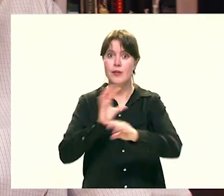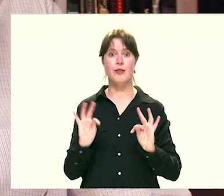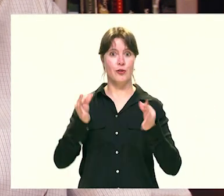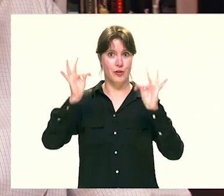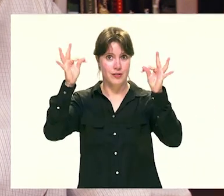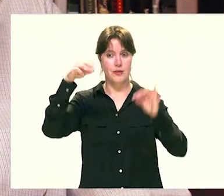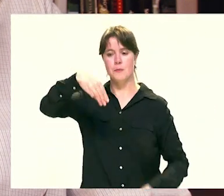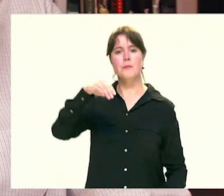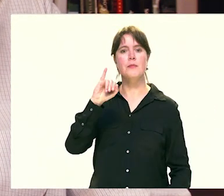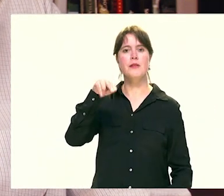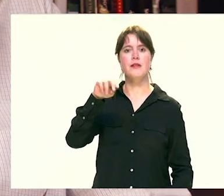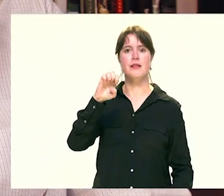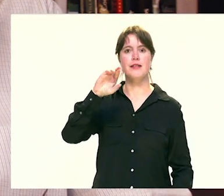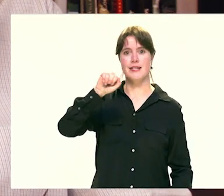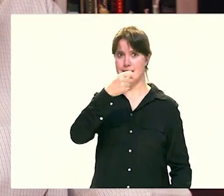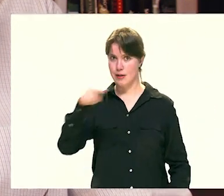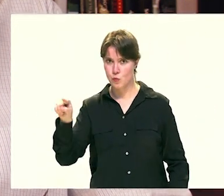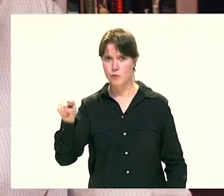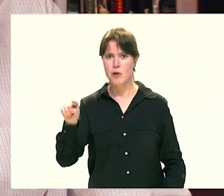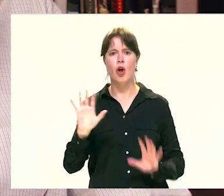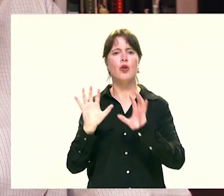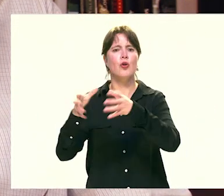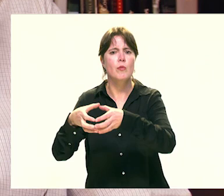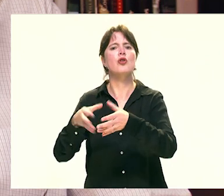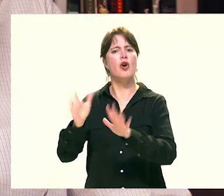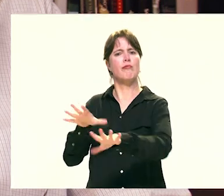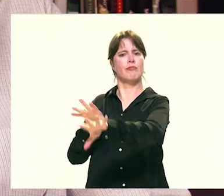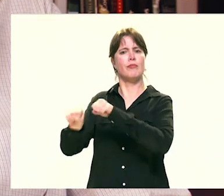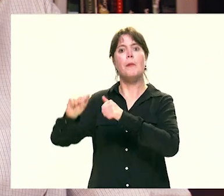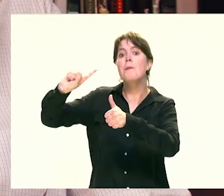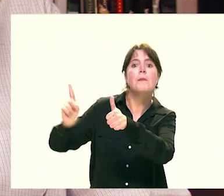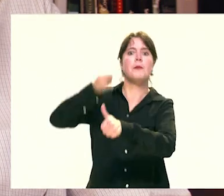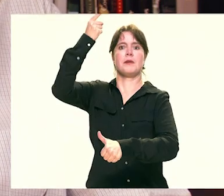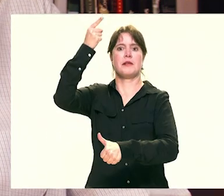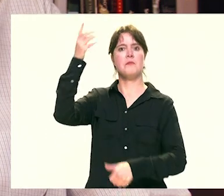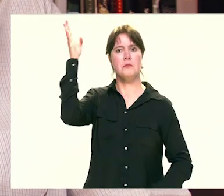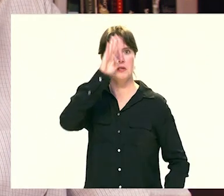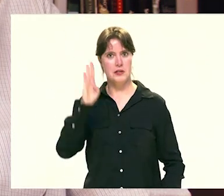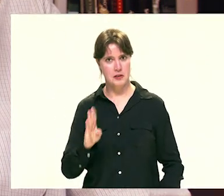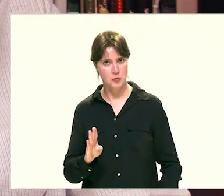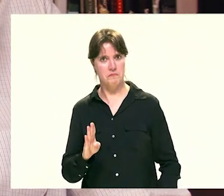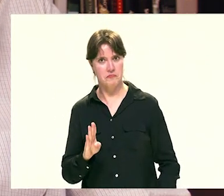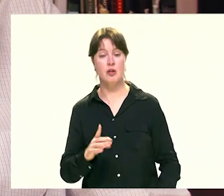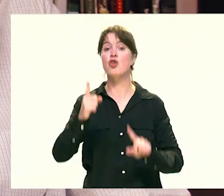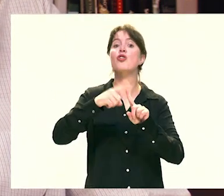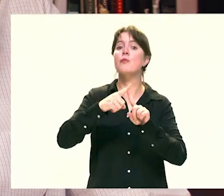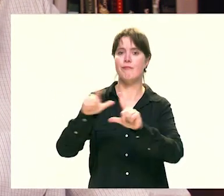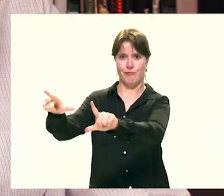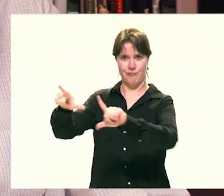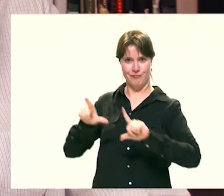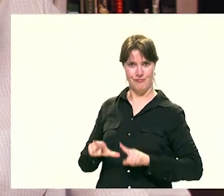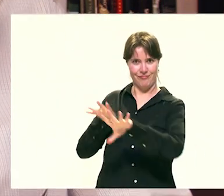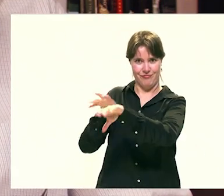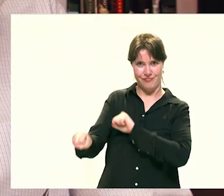tecnologia ou de tecnólogo em mineração, que realmente a turma que colou o grau foi a primeira turma no Brasil a ter esse tipo